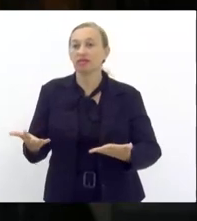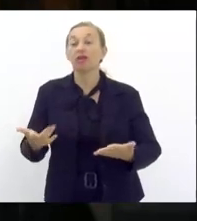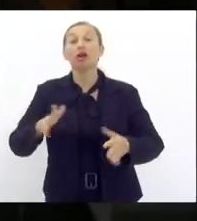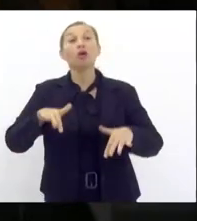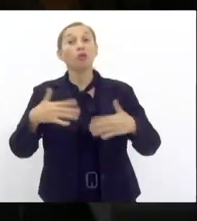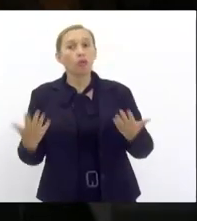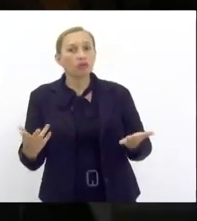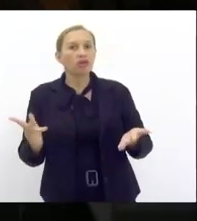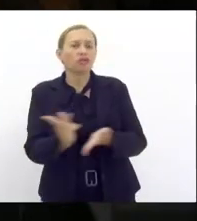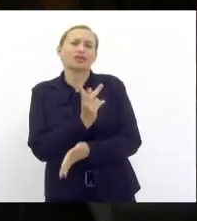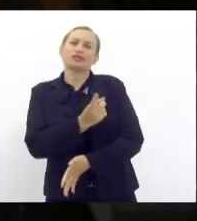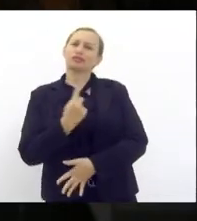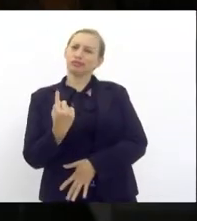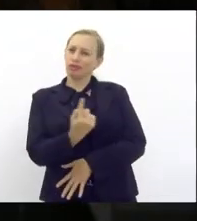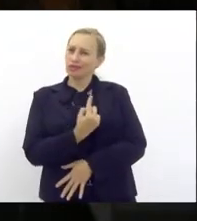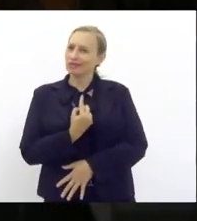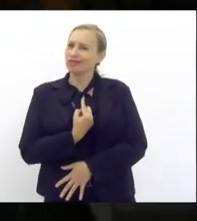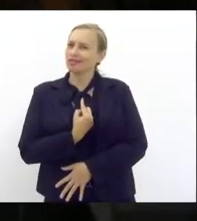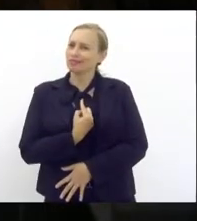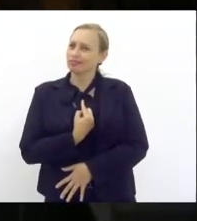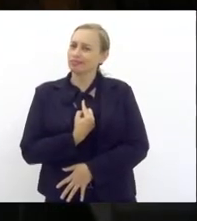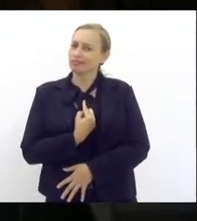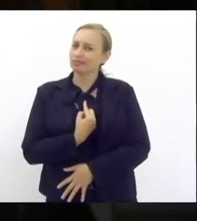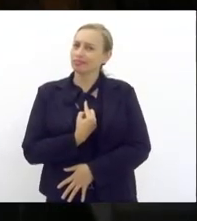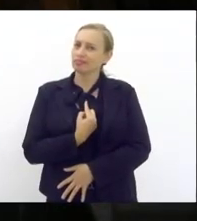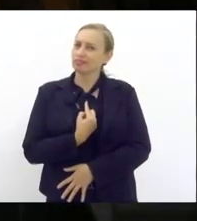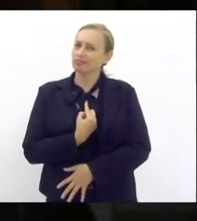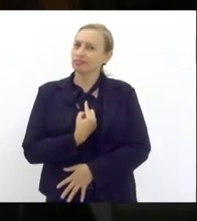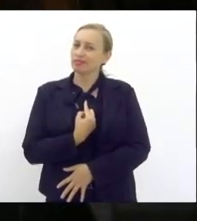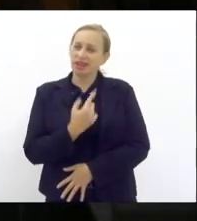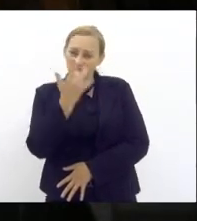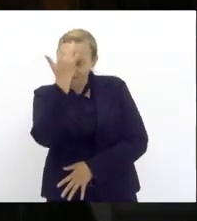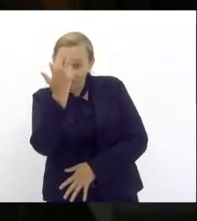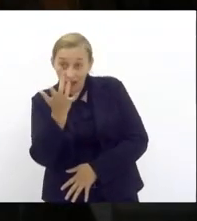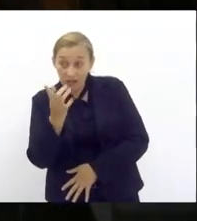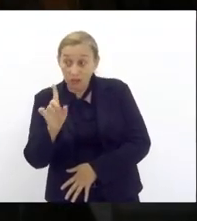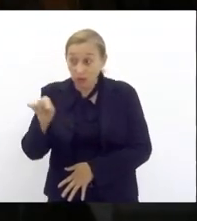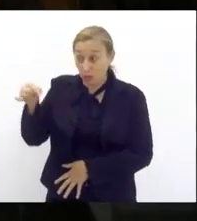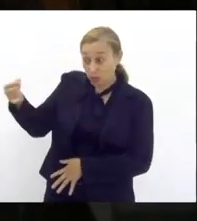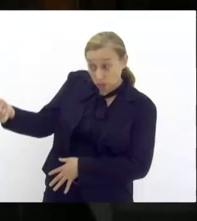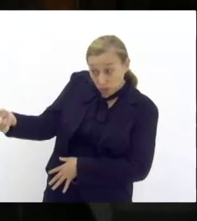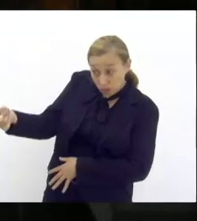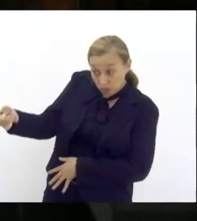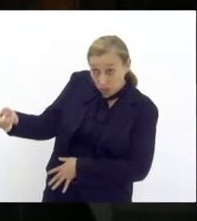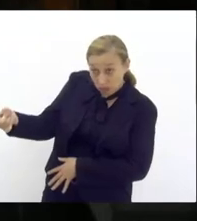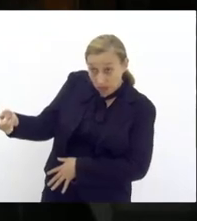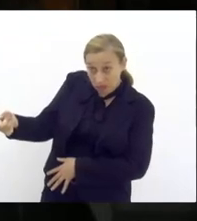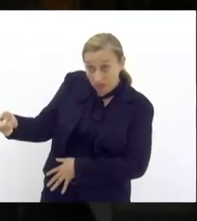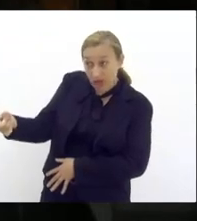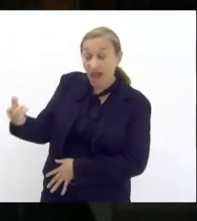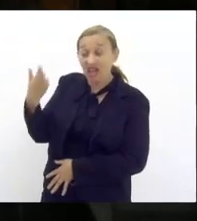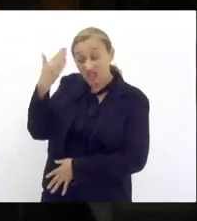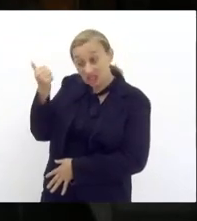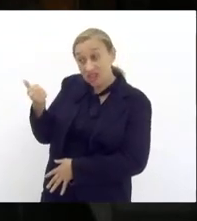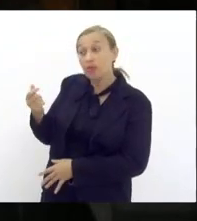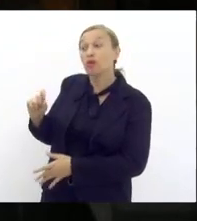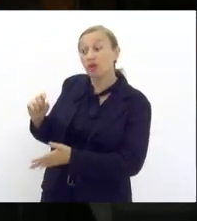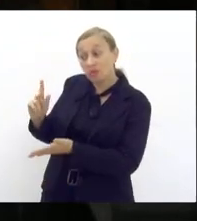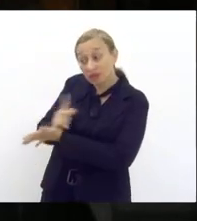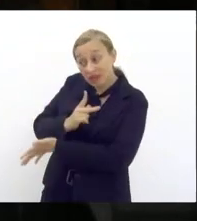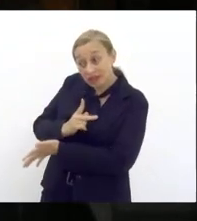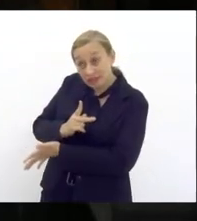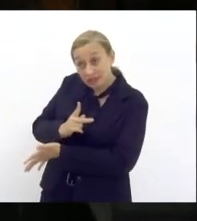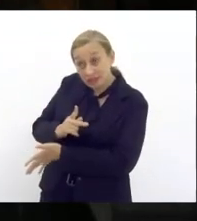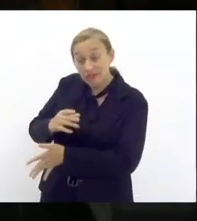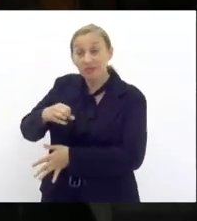com a gente, é mole. Quando é com os outros, aí a gente sabe o que dá. Então,